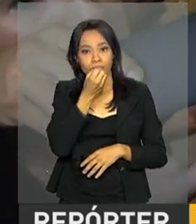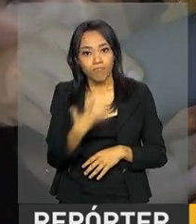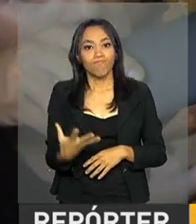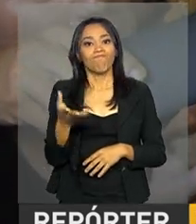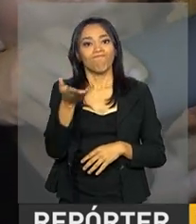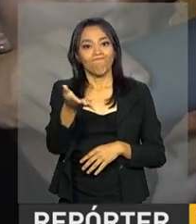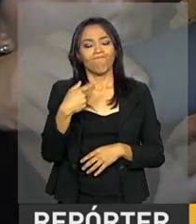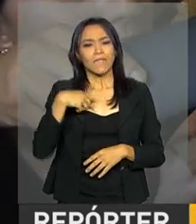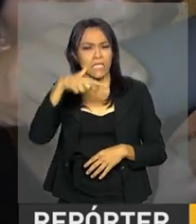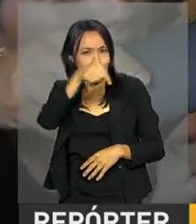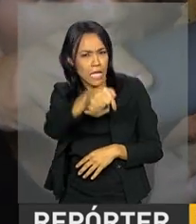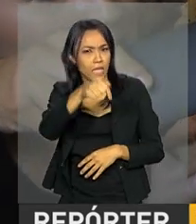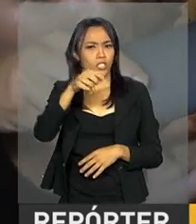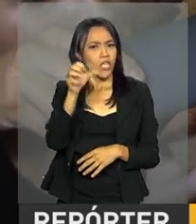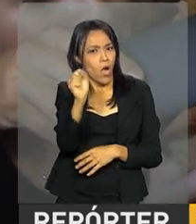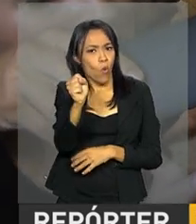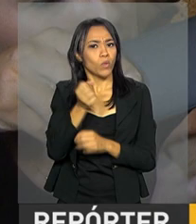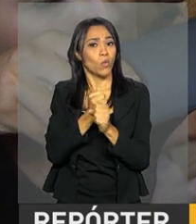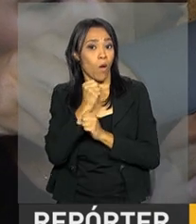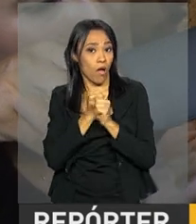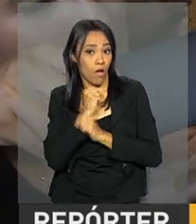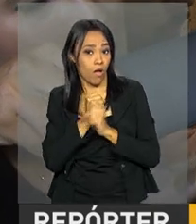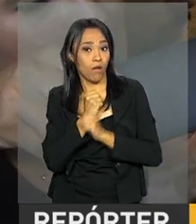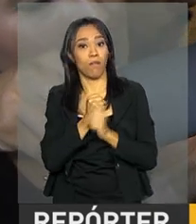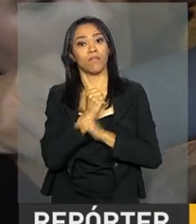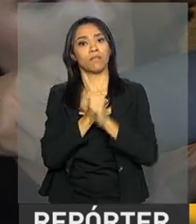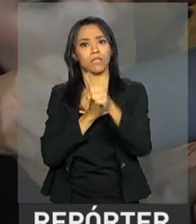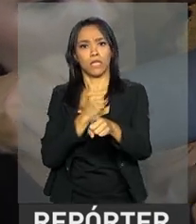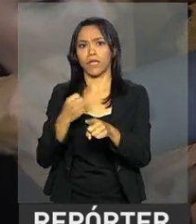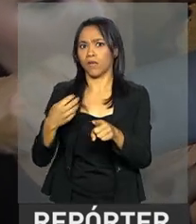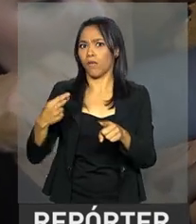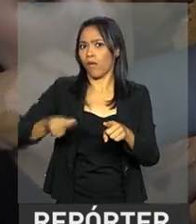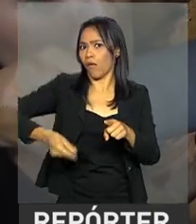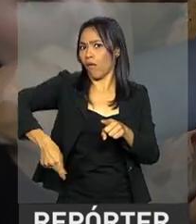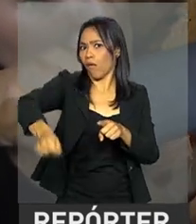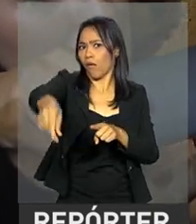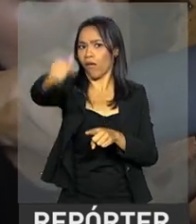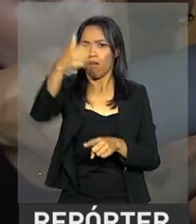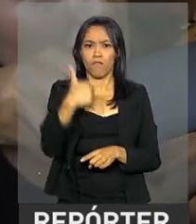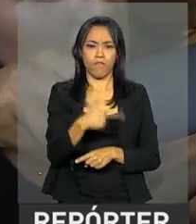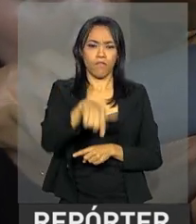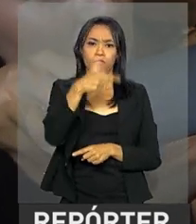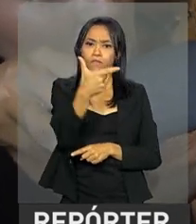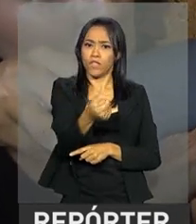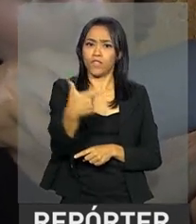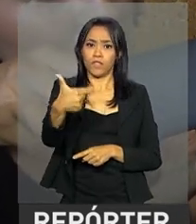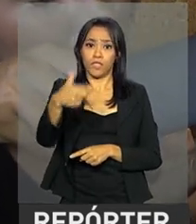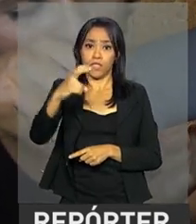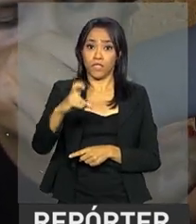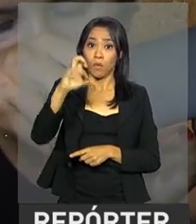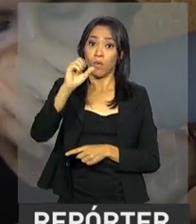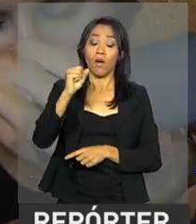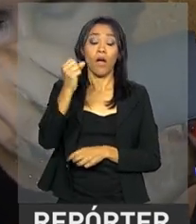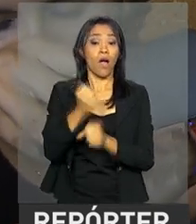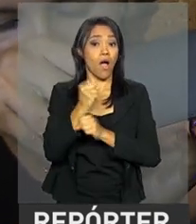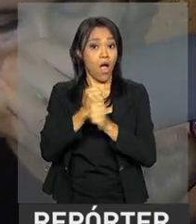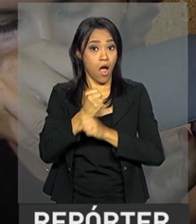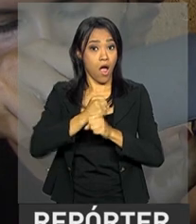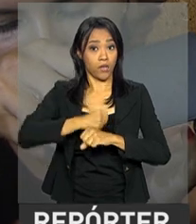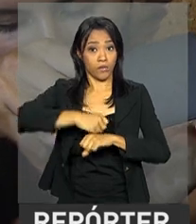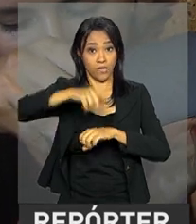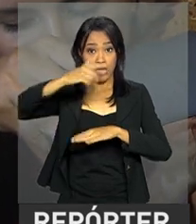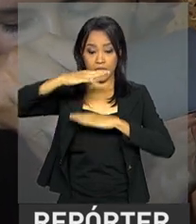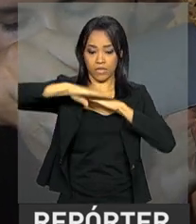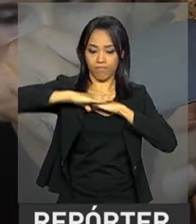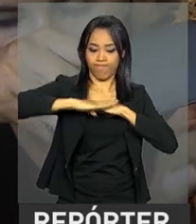torno de 7 a 8 anos para um equipamento que tem uma vida útil entre 20 e 25 anos então faz muito sentido de fato